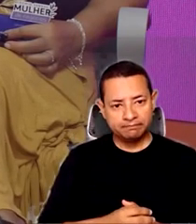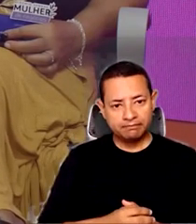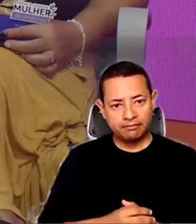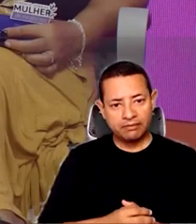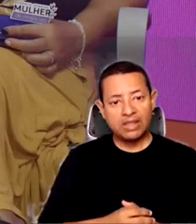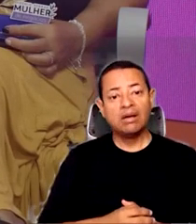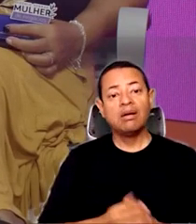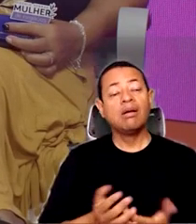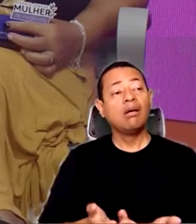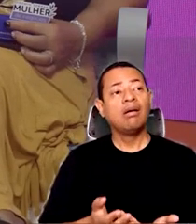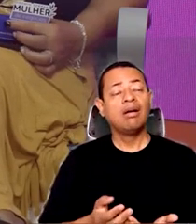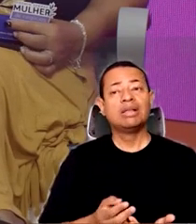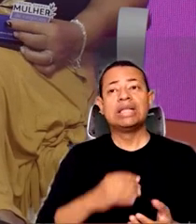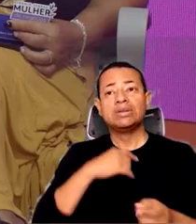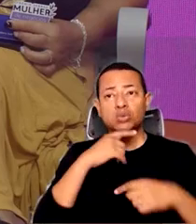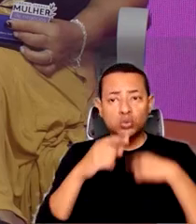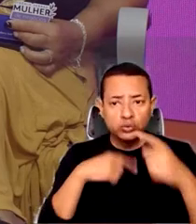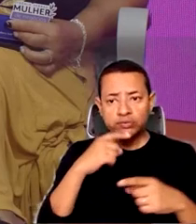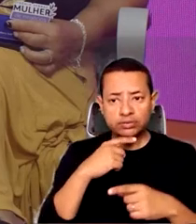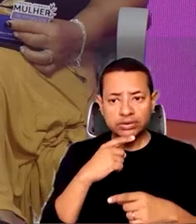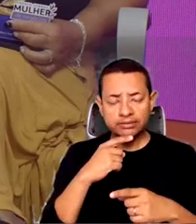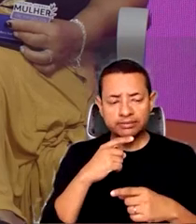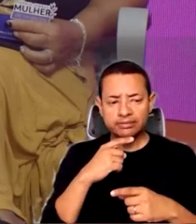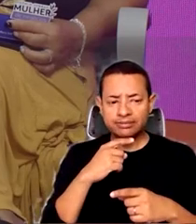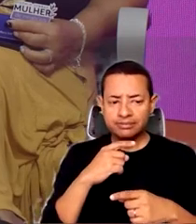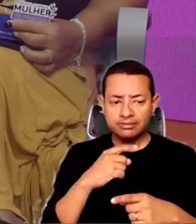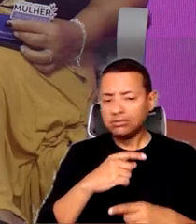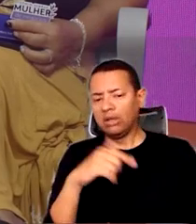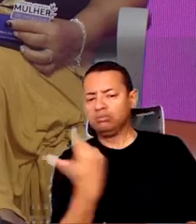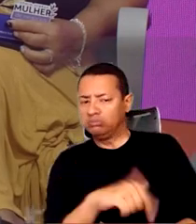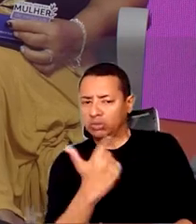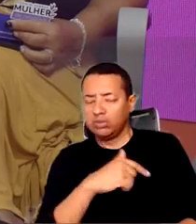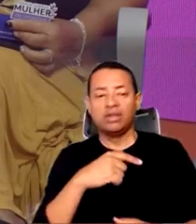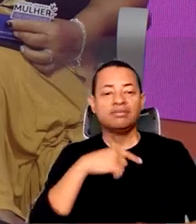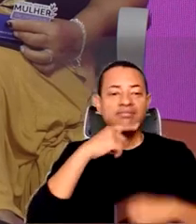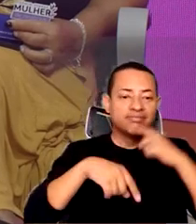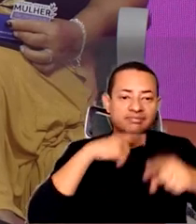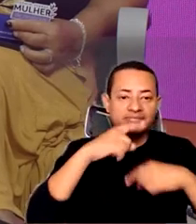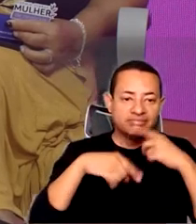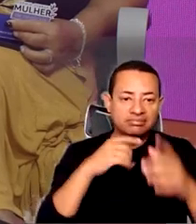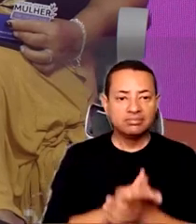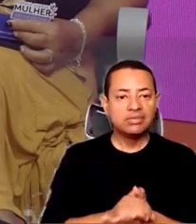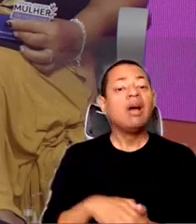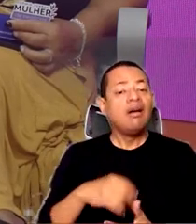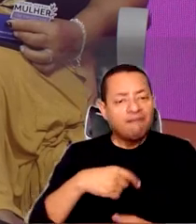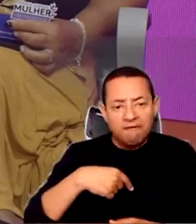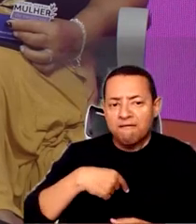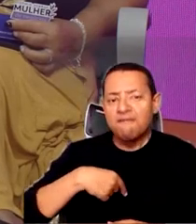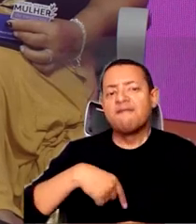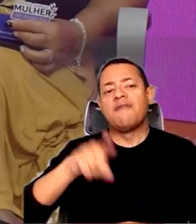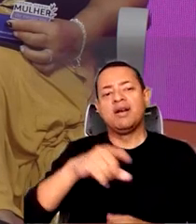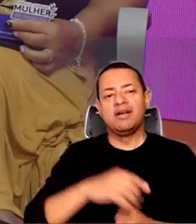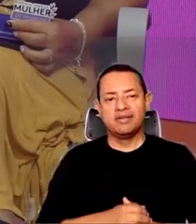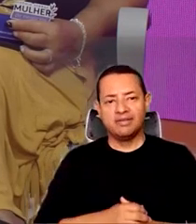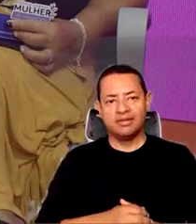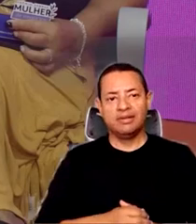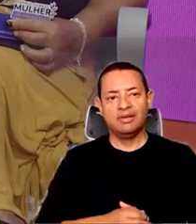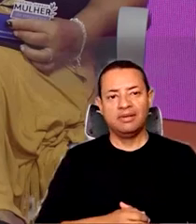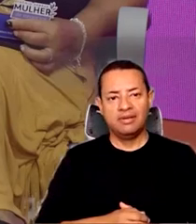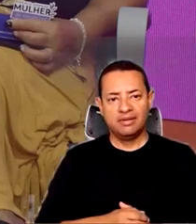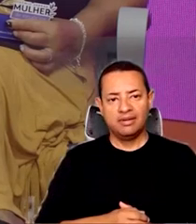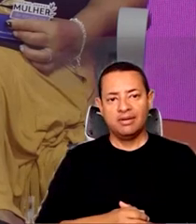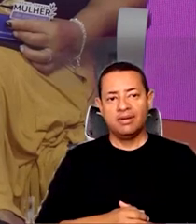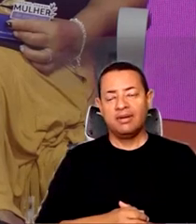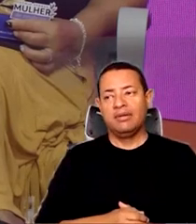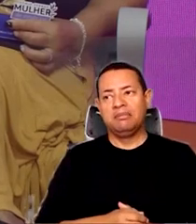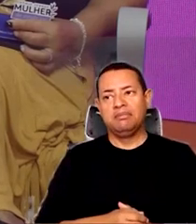eh na dúvida não tenha dúvida participe porque eu